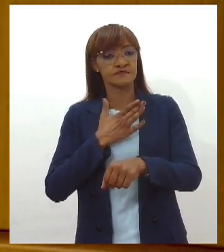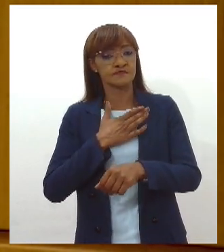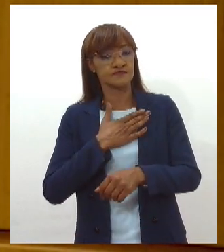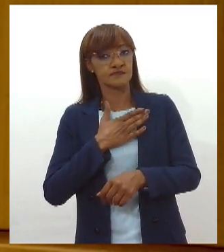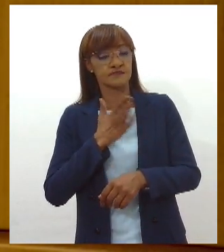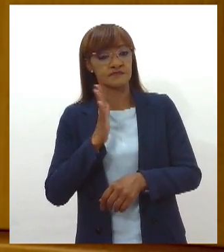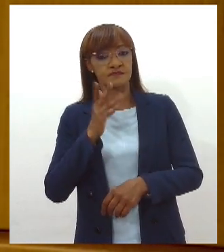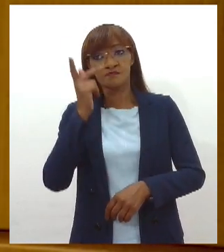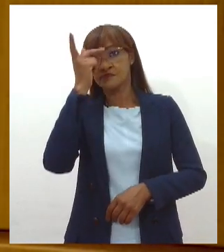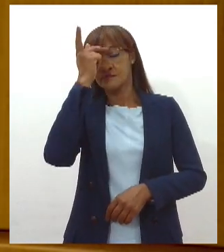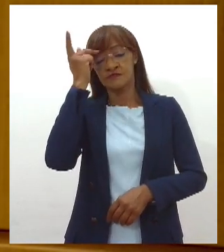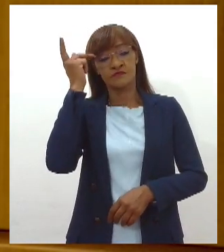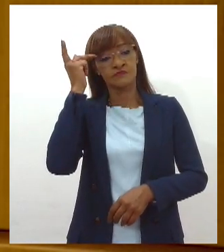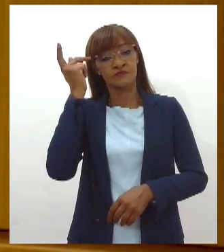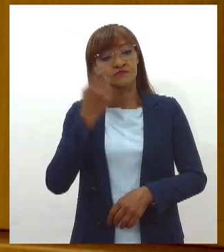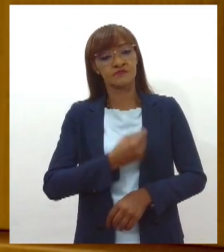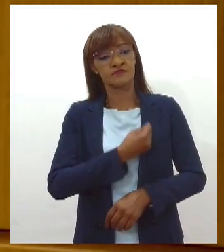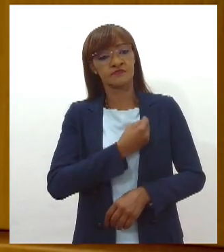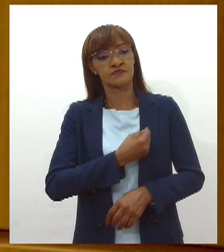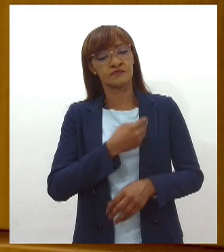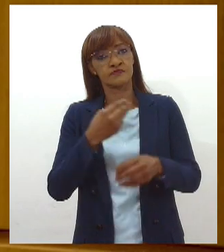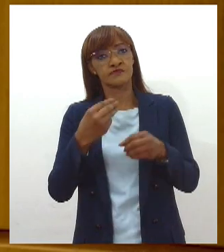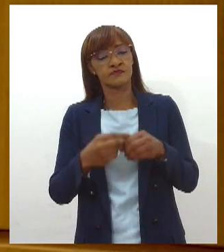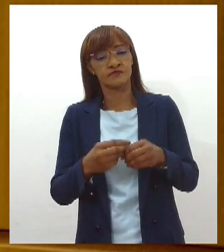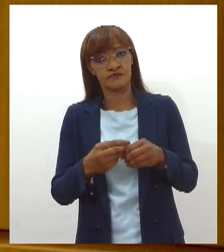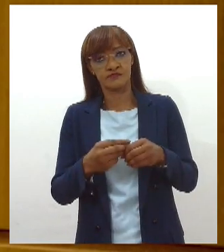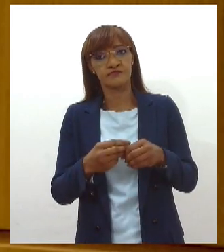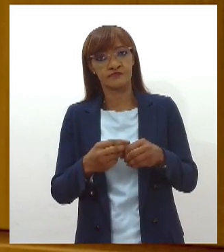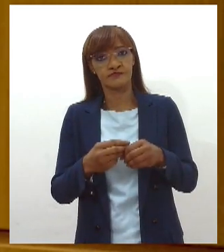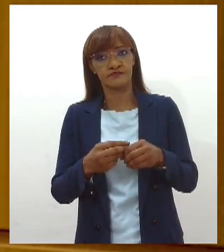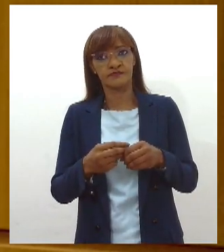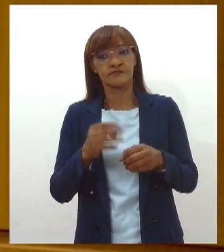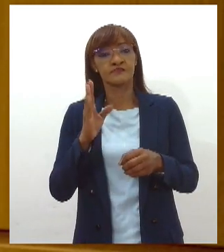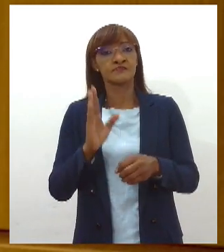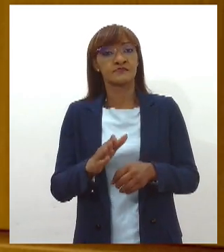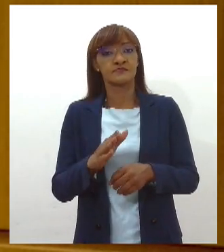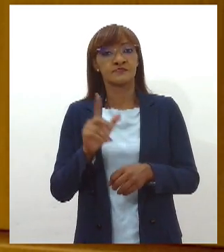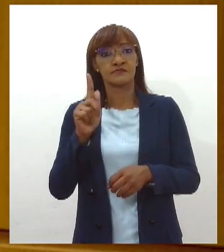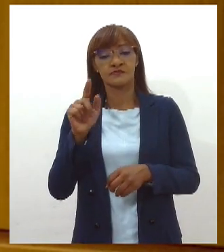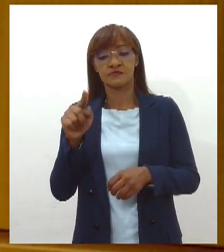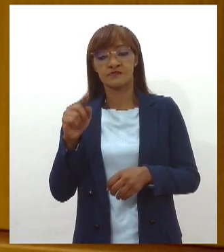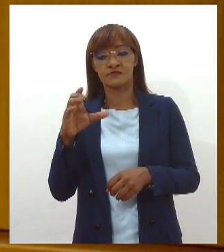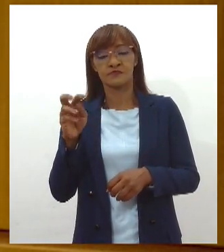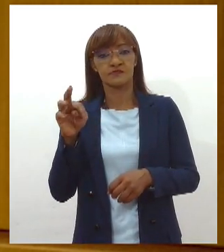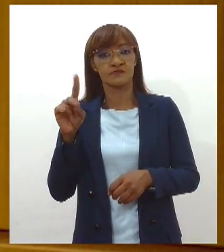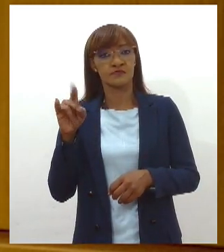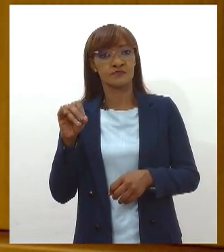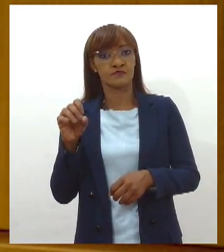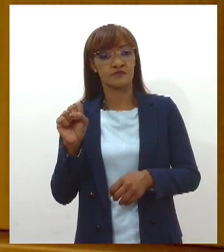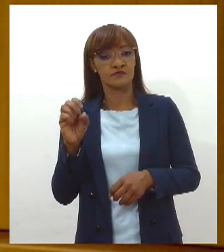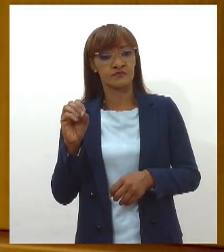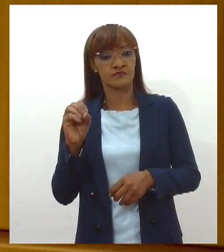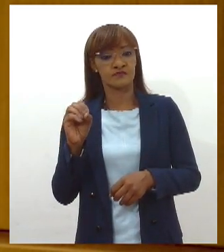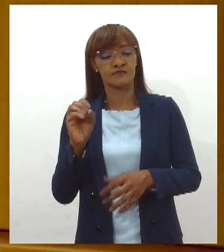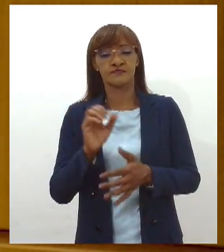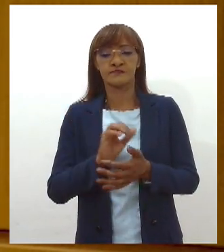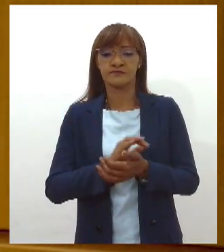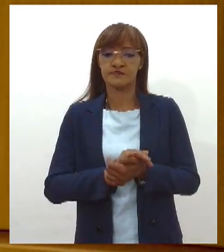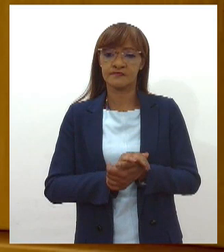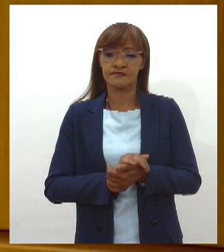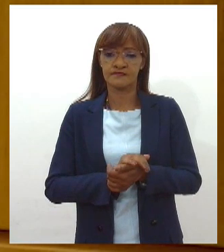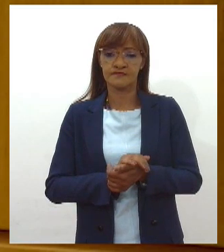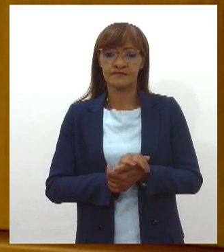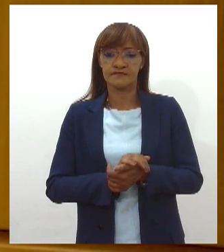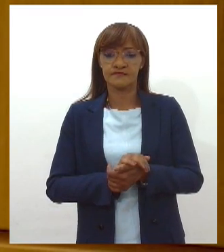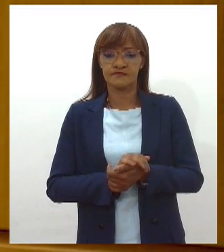do município de Graco Cardoso, onde lá, deputado Jorge Passos, está uma